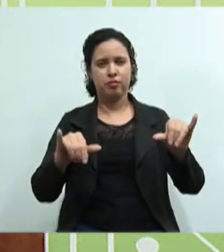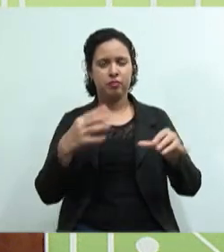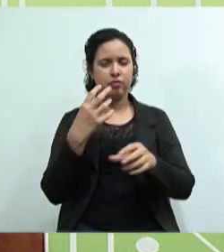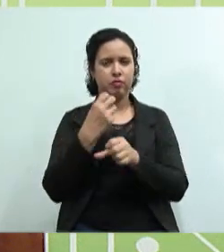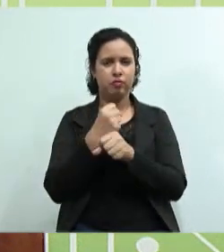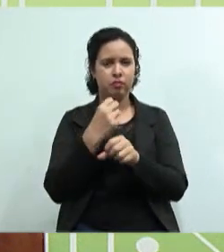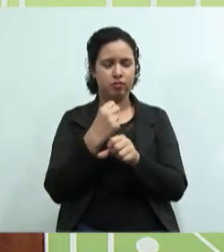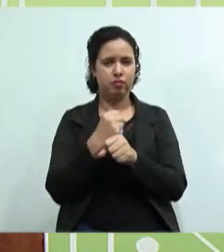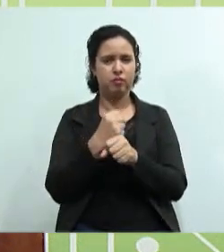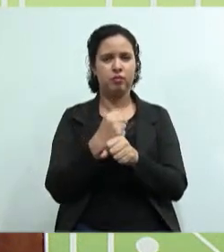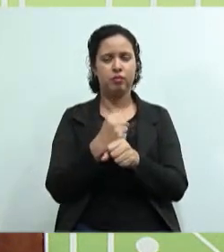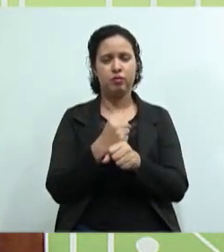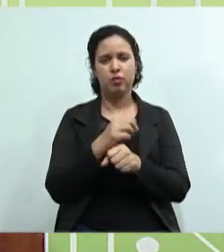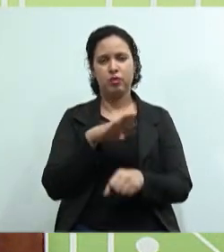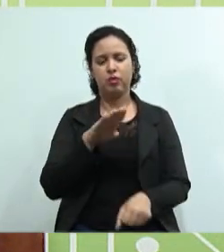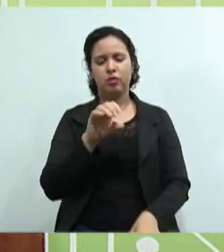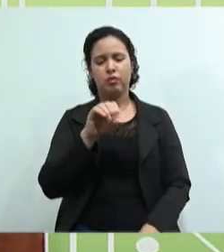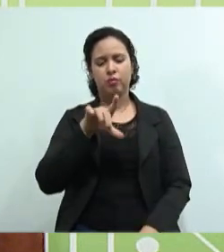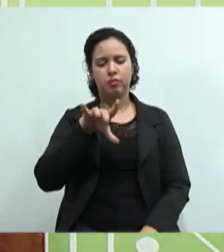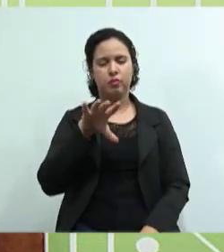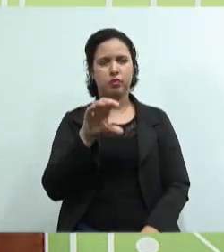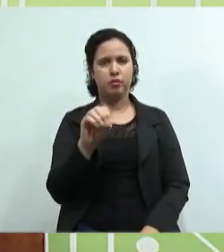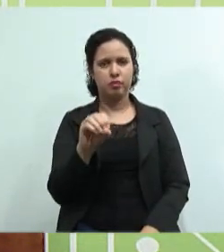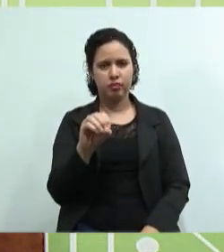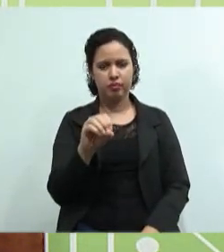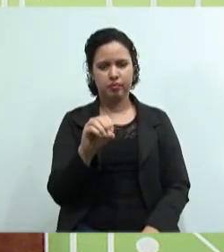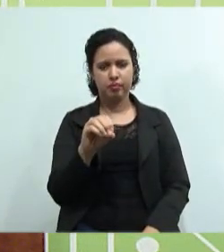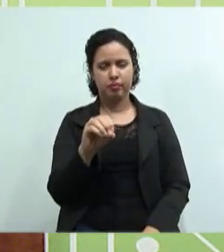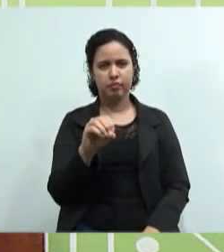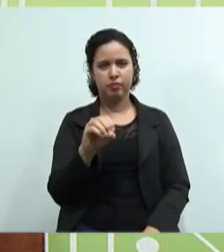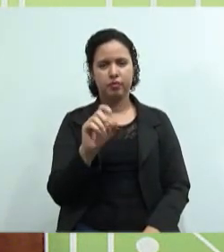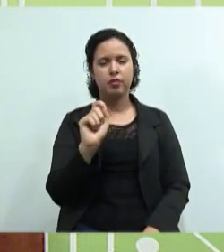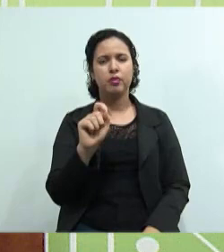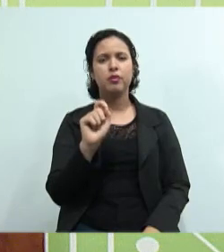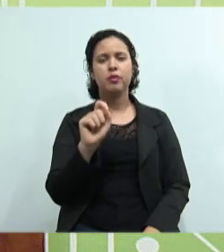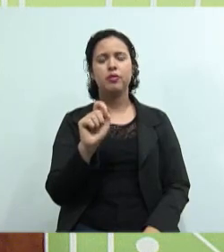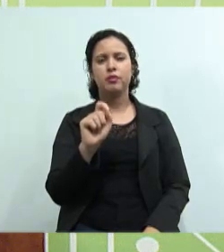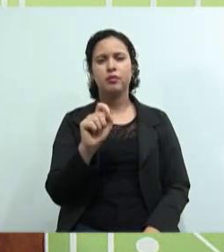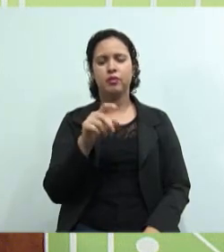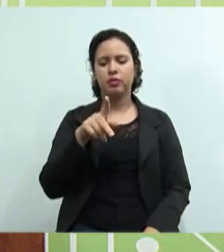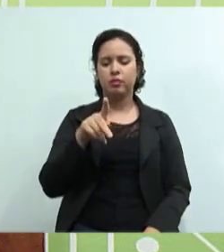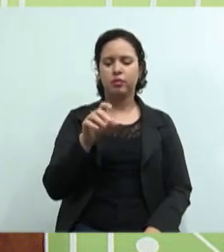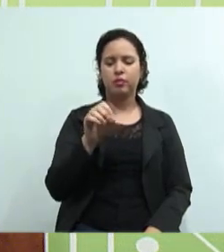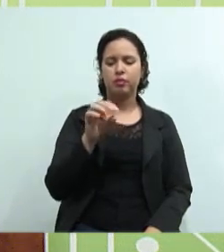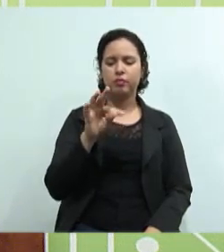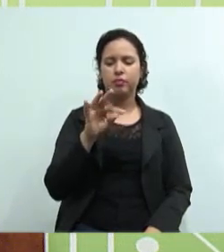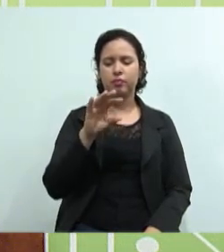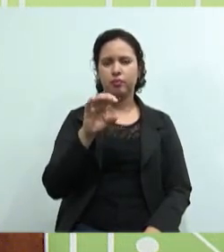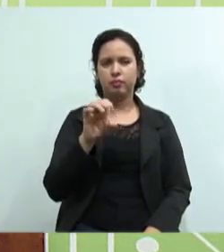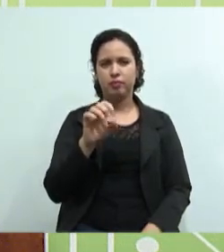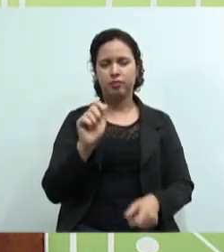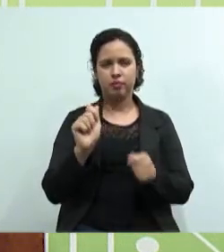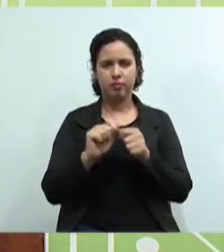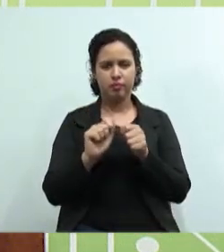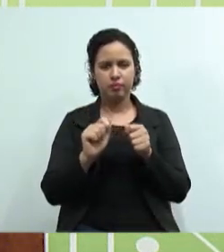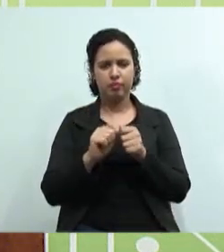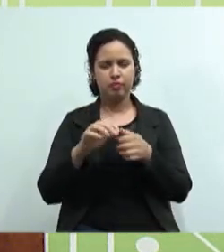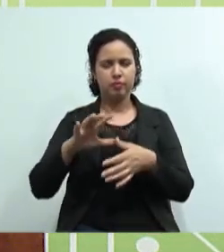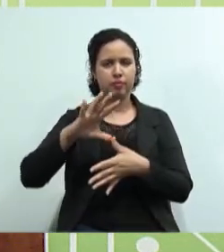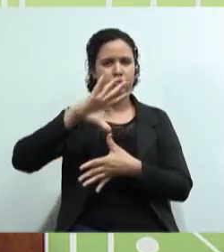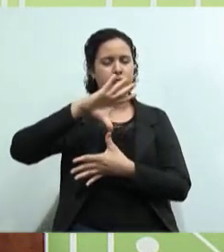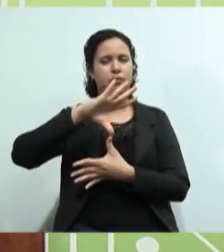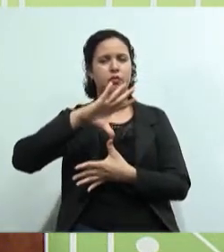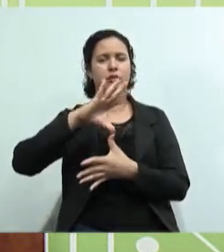do bolo de pote, que é um bolo de pote delicioso, que uma aluna minha do curso de finanças, que fez o mapeamento, então toda a